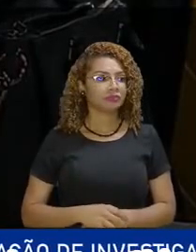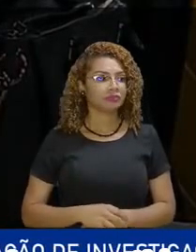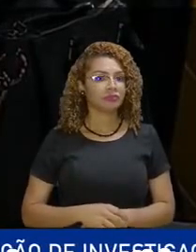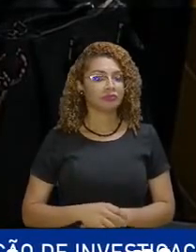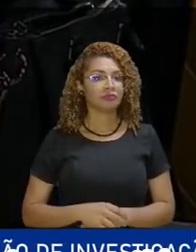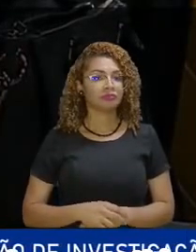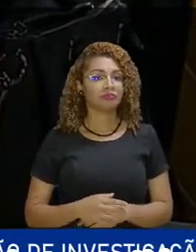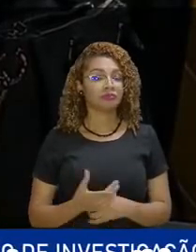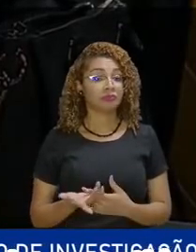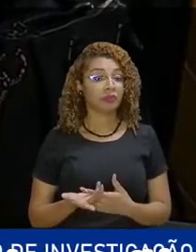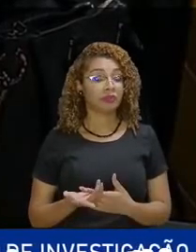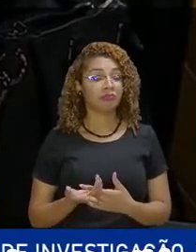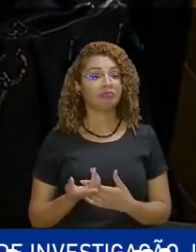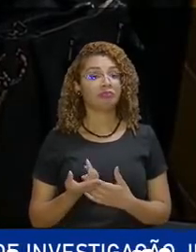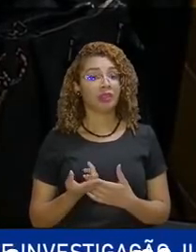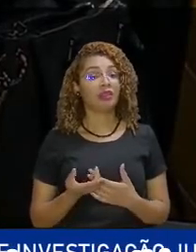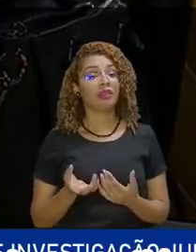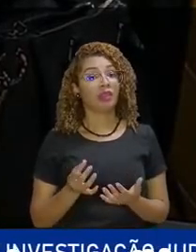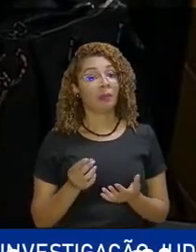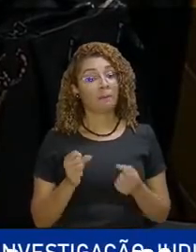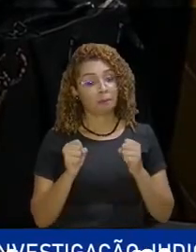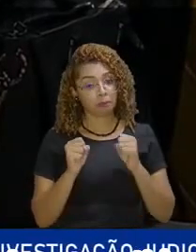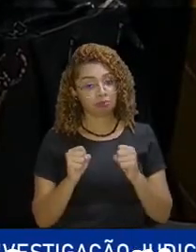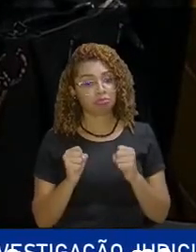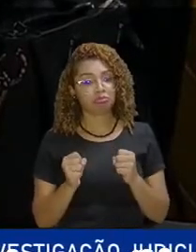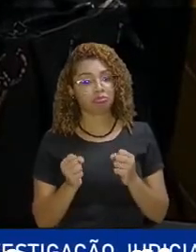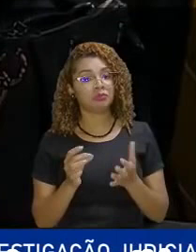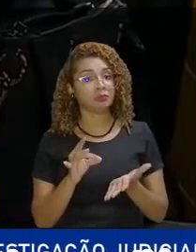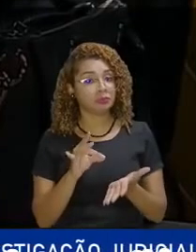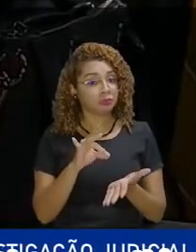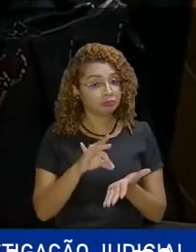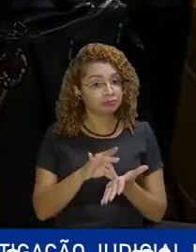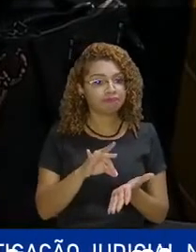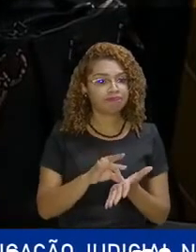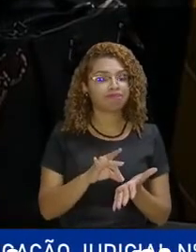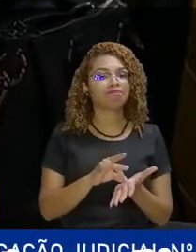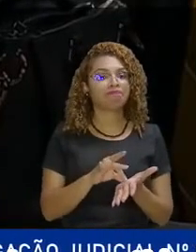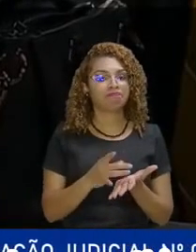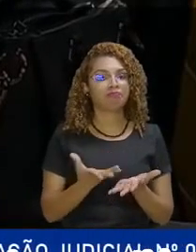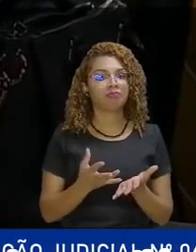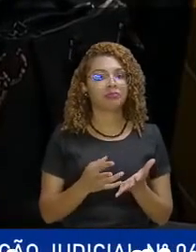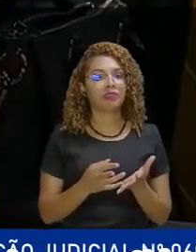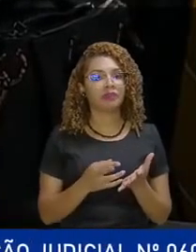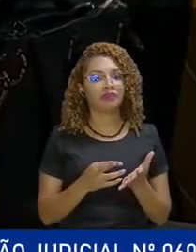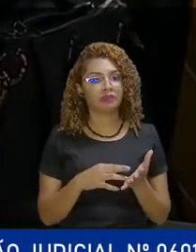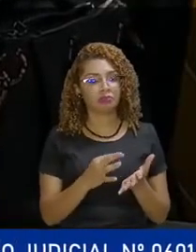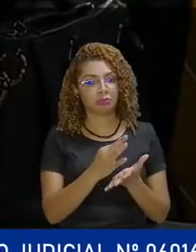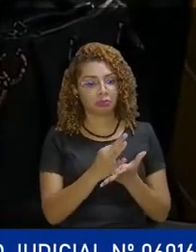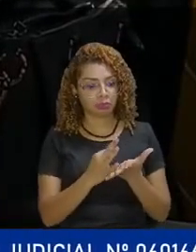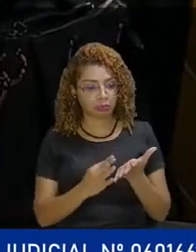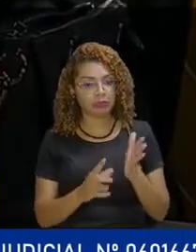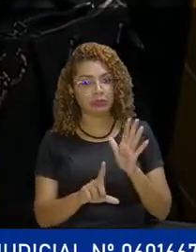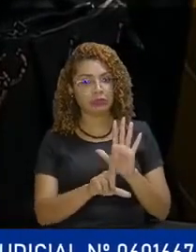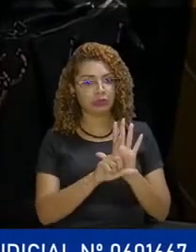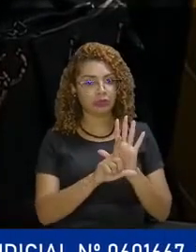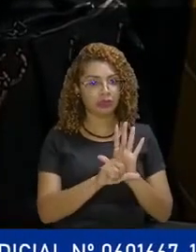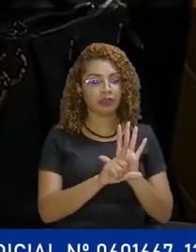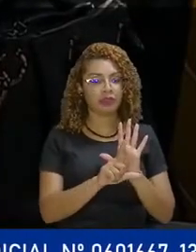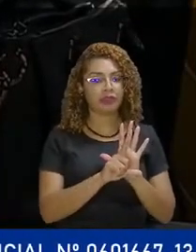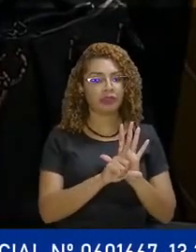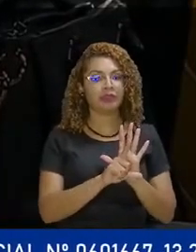não deixo de reconhecer que há jurisprudência no sentido de exigir, né,